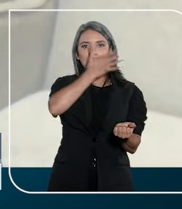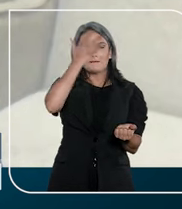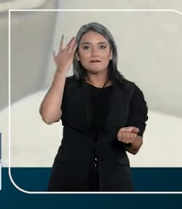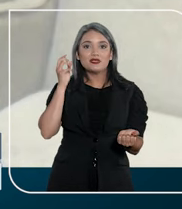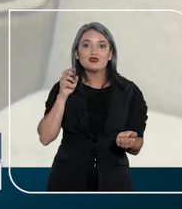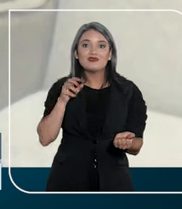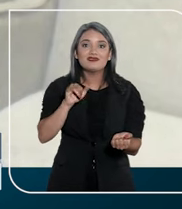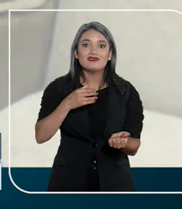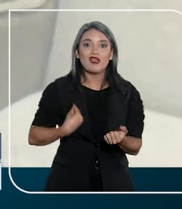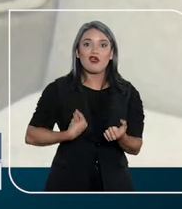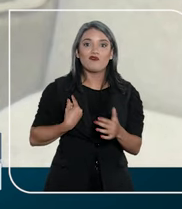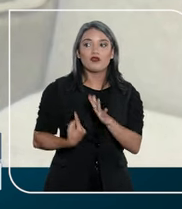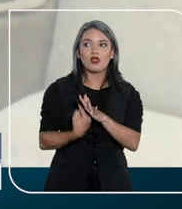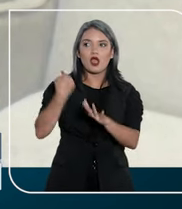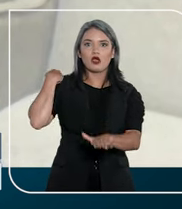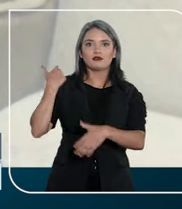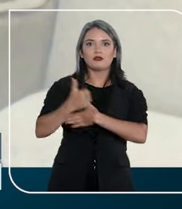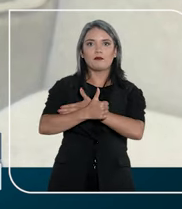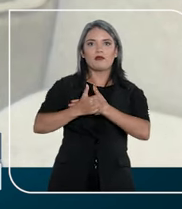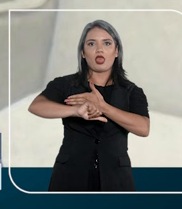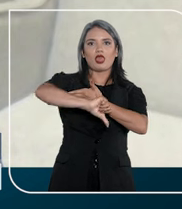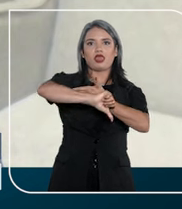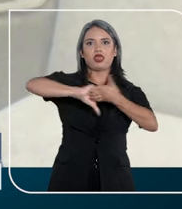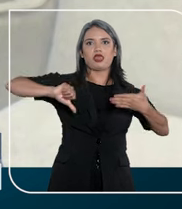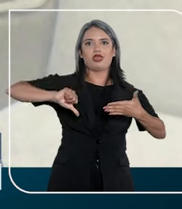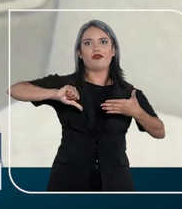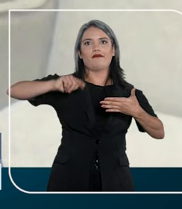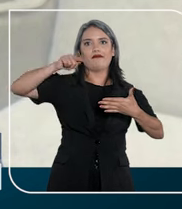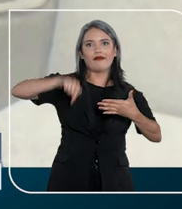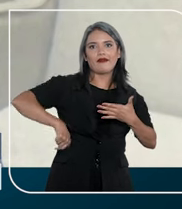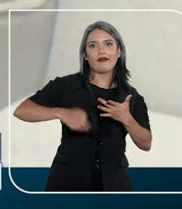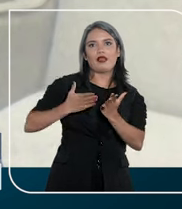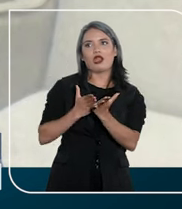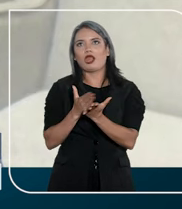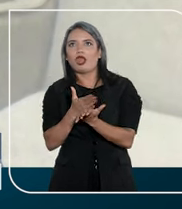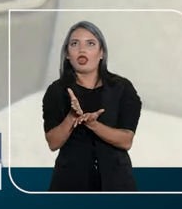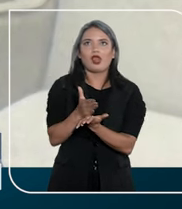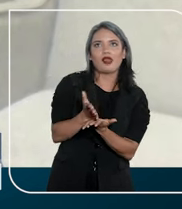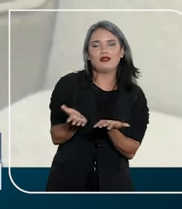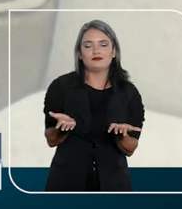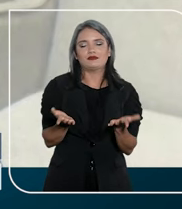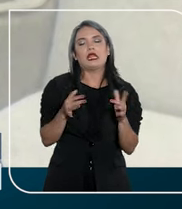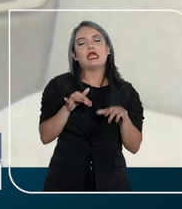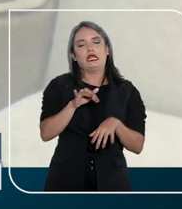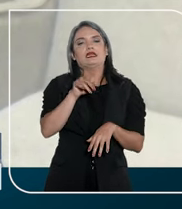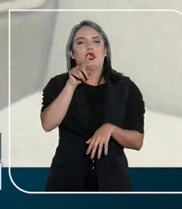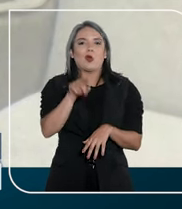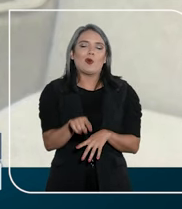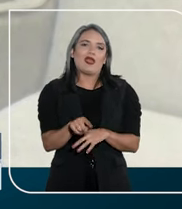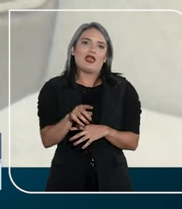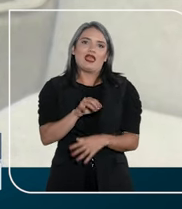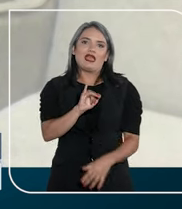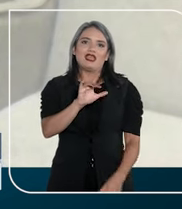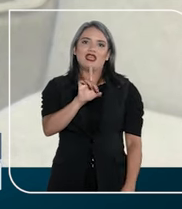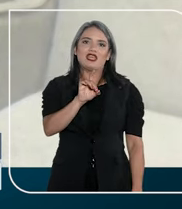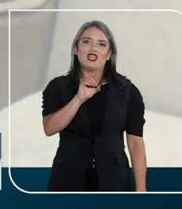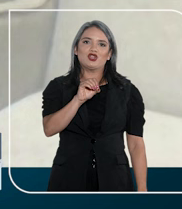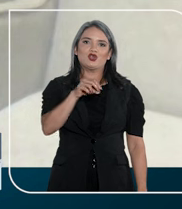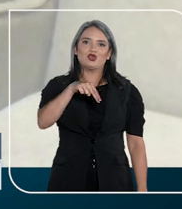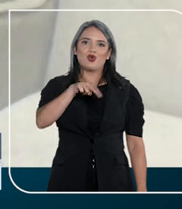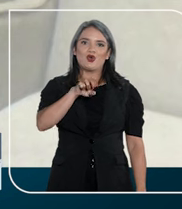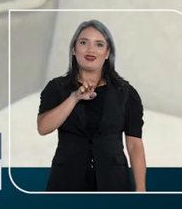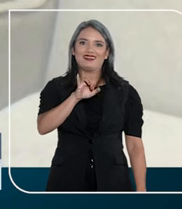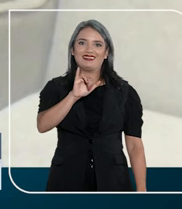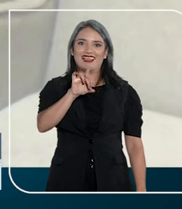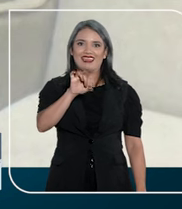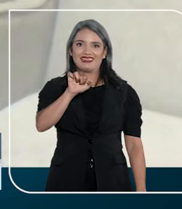moral para exercício desses cargos. E essa questão da idoneidade, ela é muito subjetiva também, né?